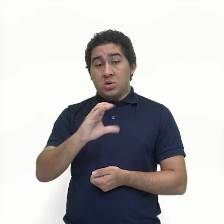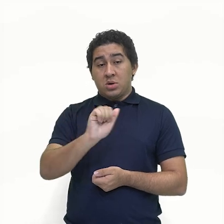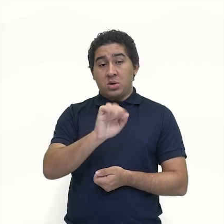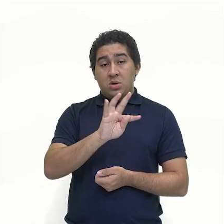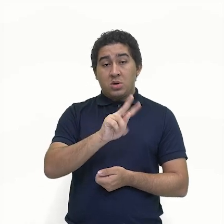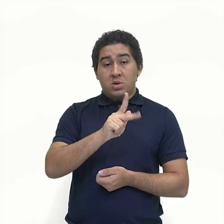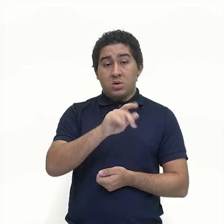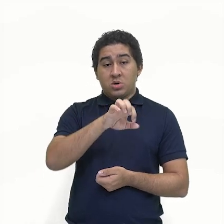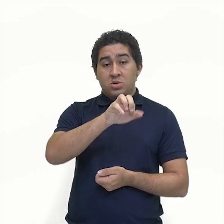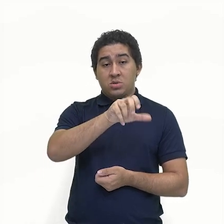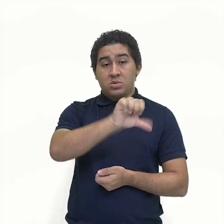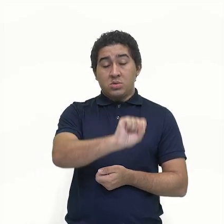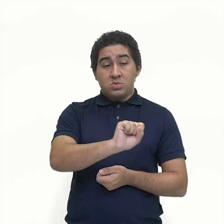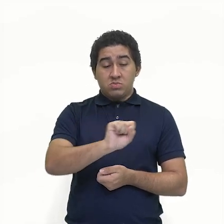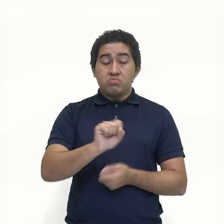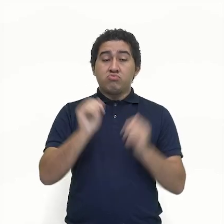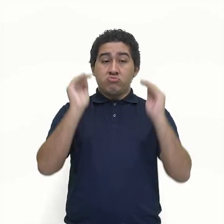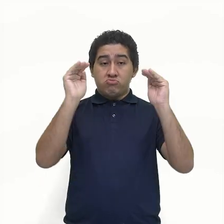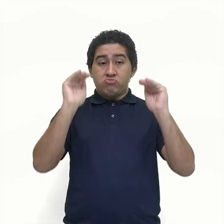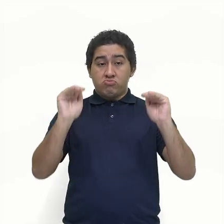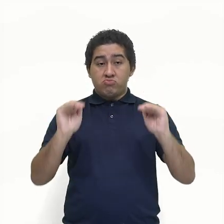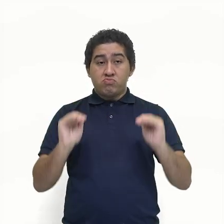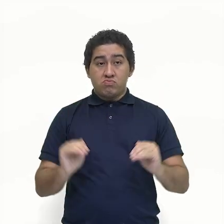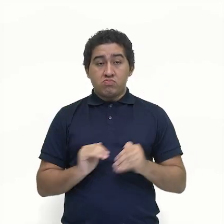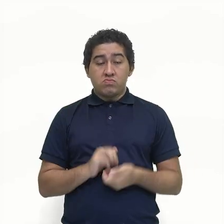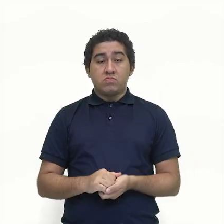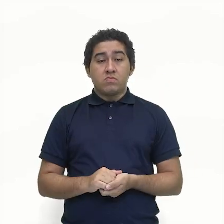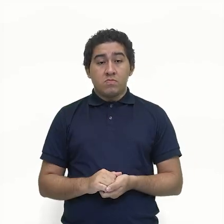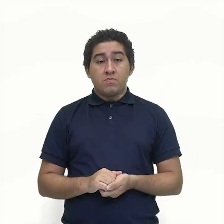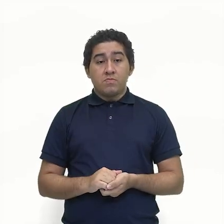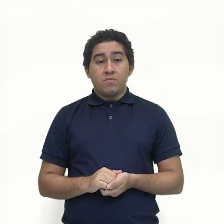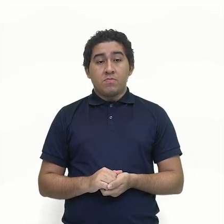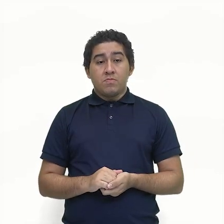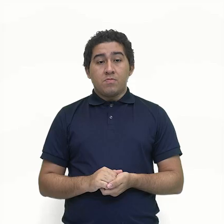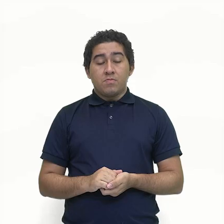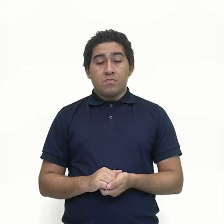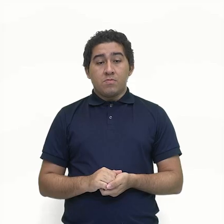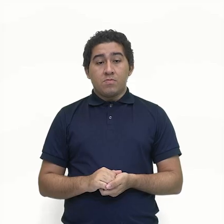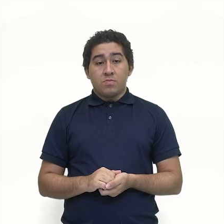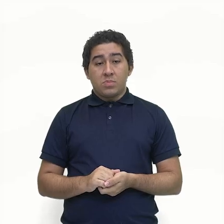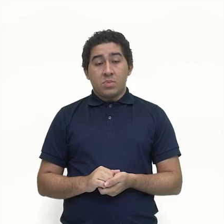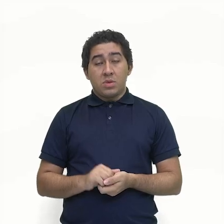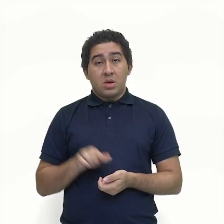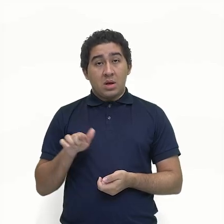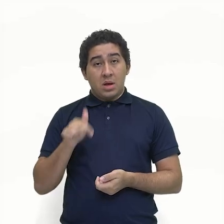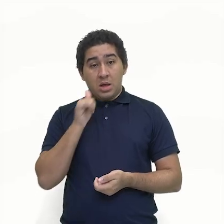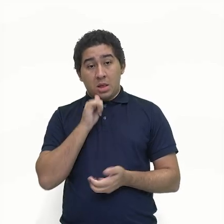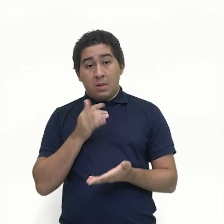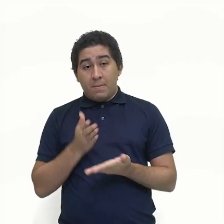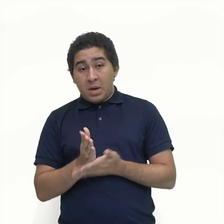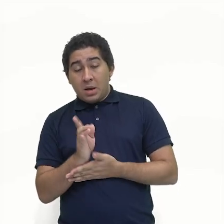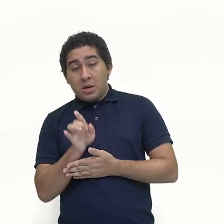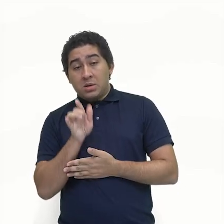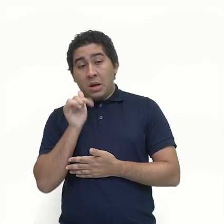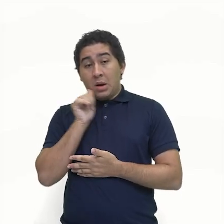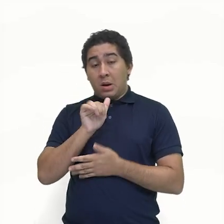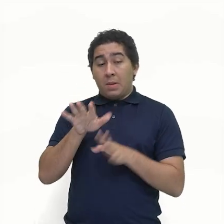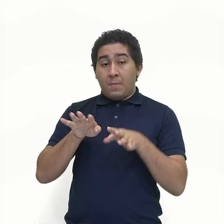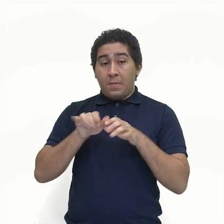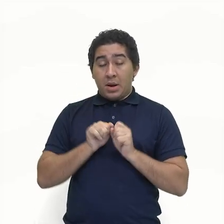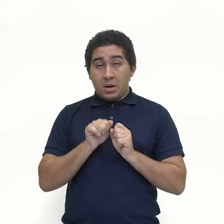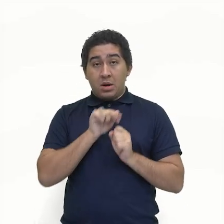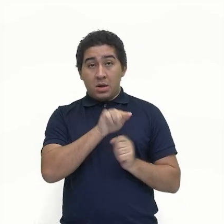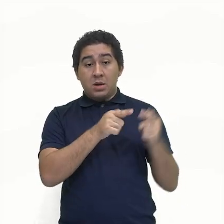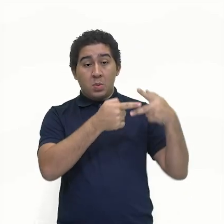fishes, it pushes. Ou seja, ele passa, ela pega, ele